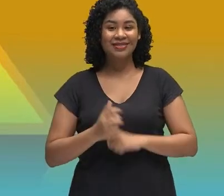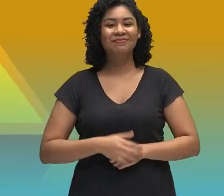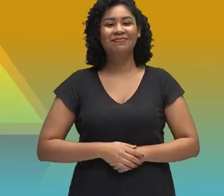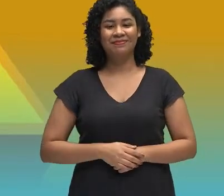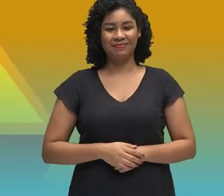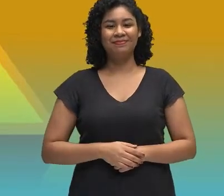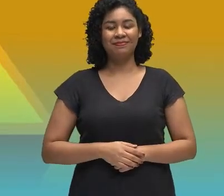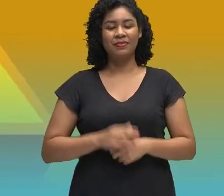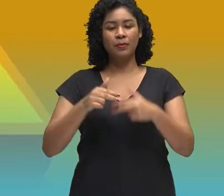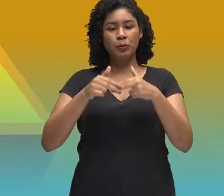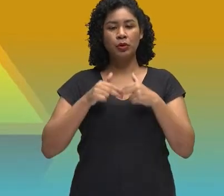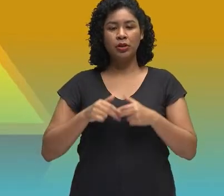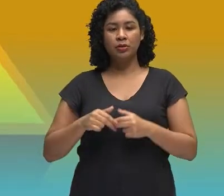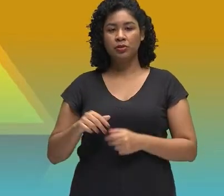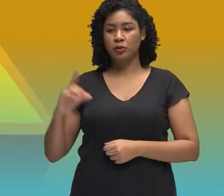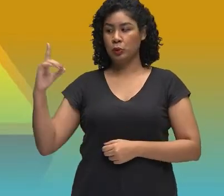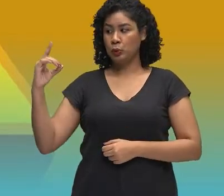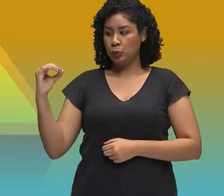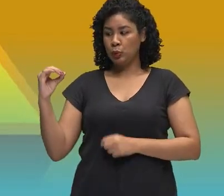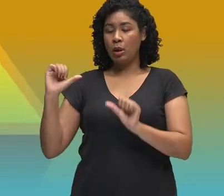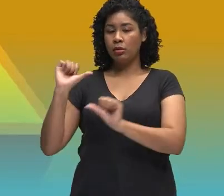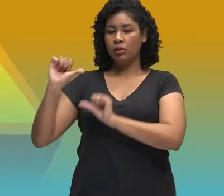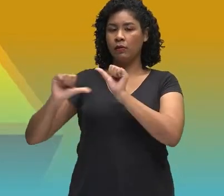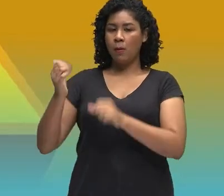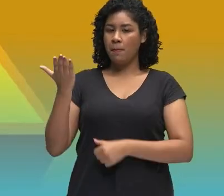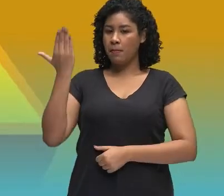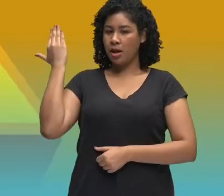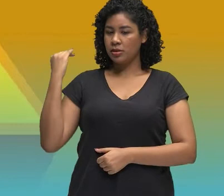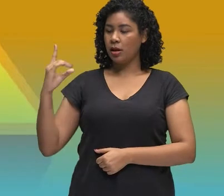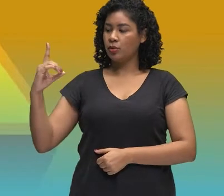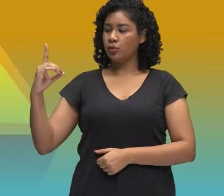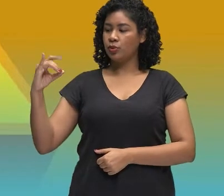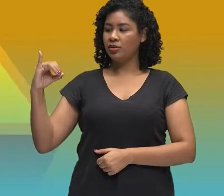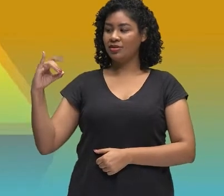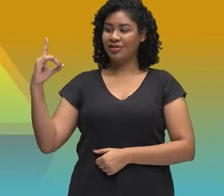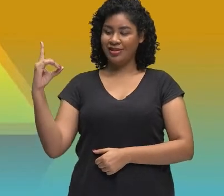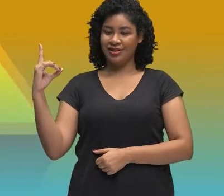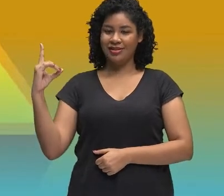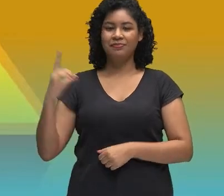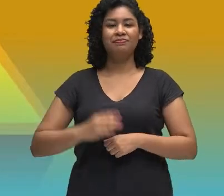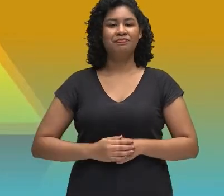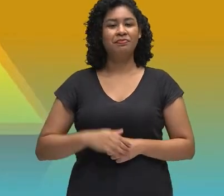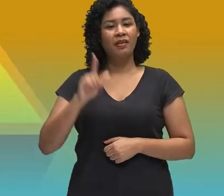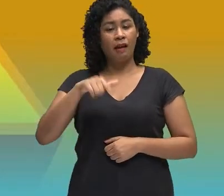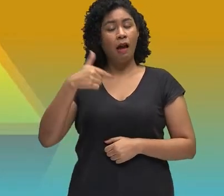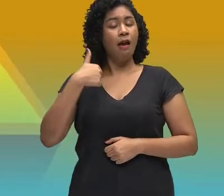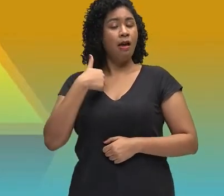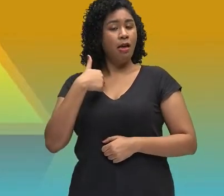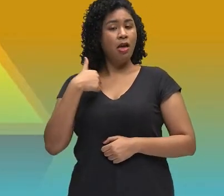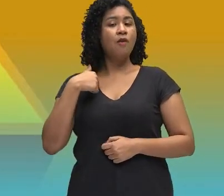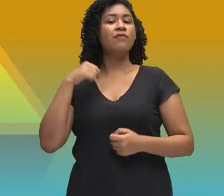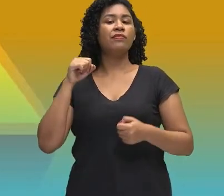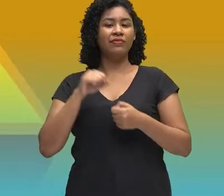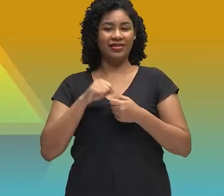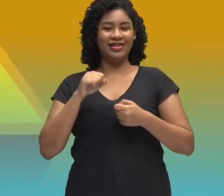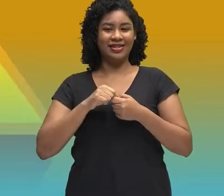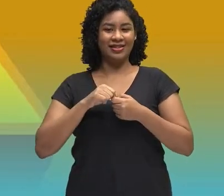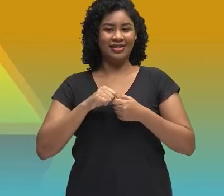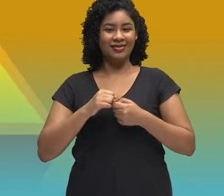ó. Did. I did. Eu fiz. I did. Eu